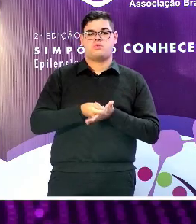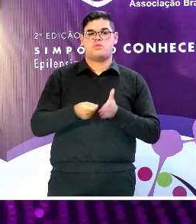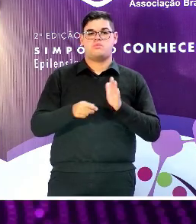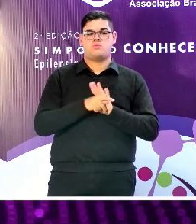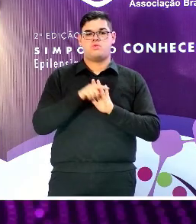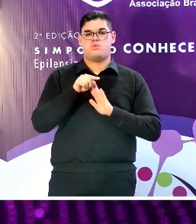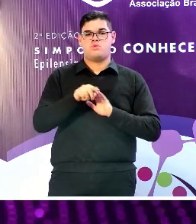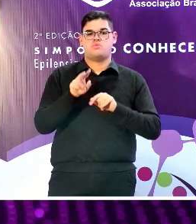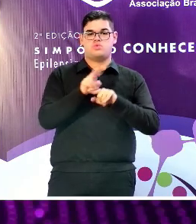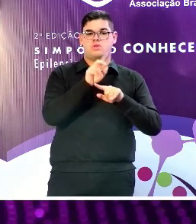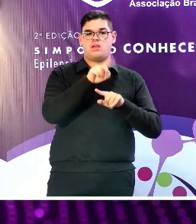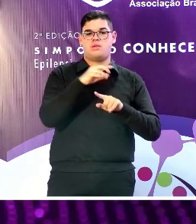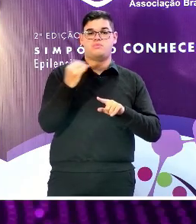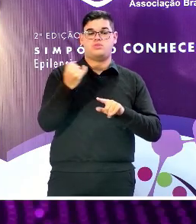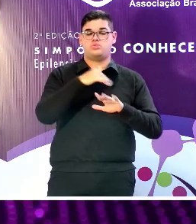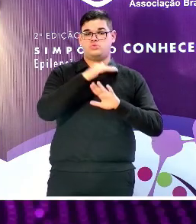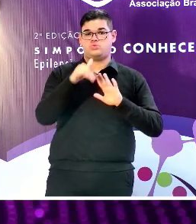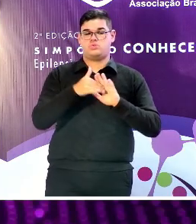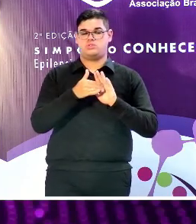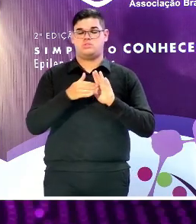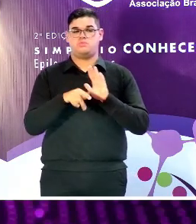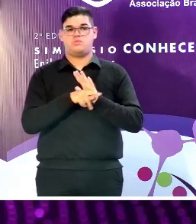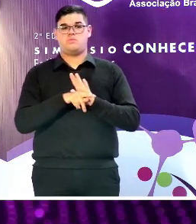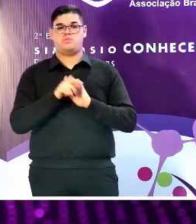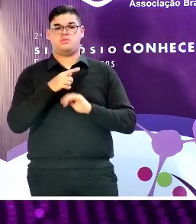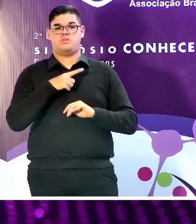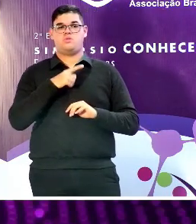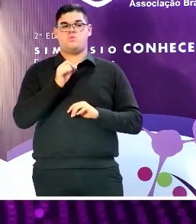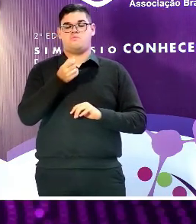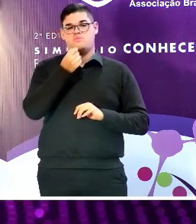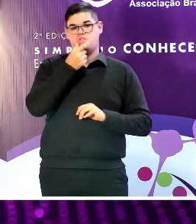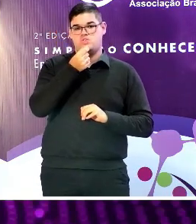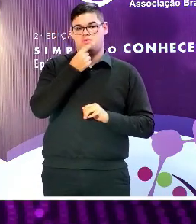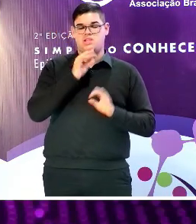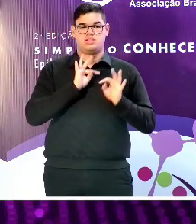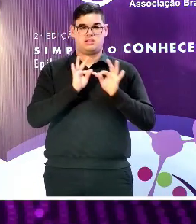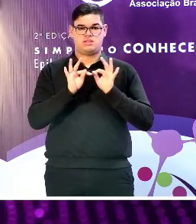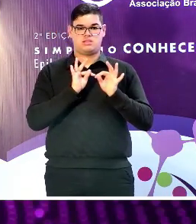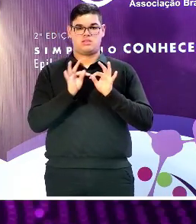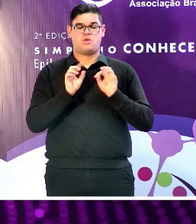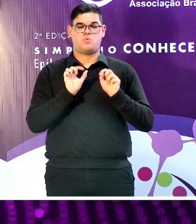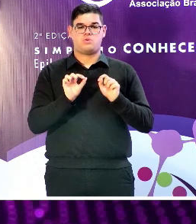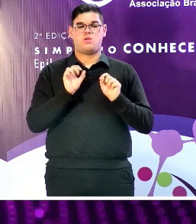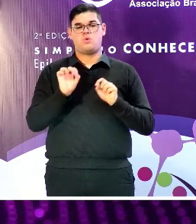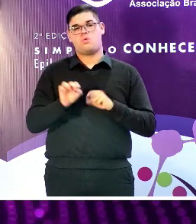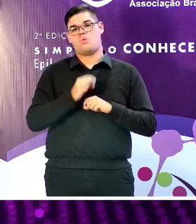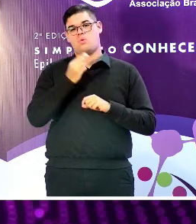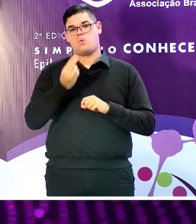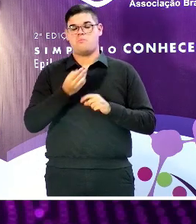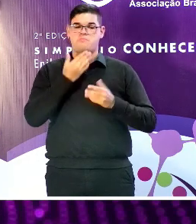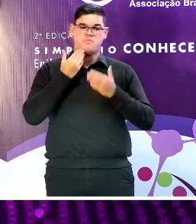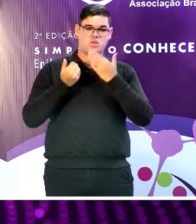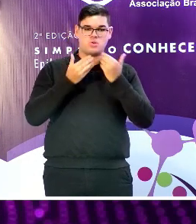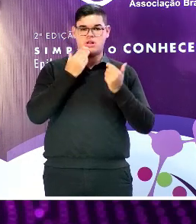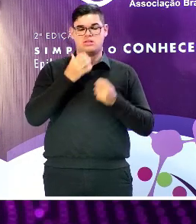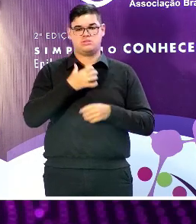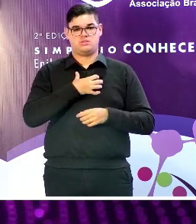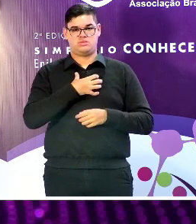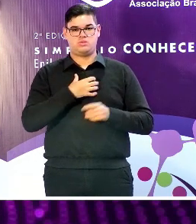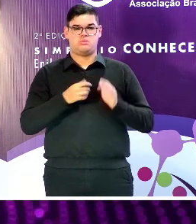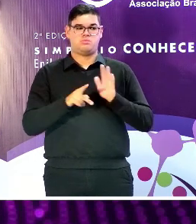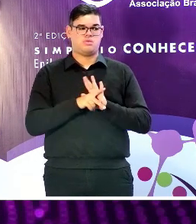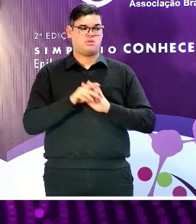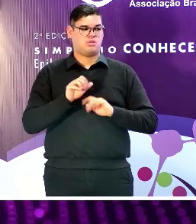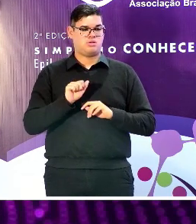neuroprotetoras são importantes para um medicamento para tratar, né, ou melhorar esses sintomas da HC.